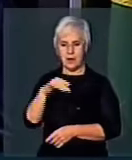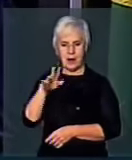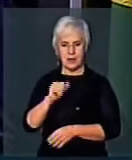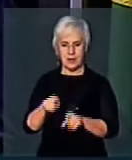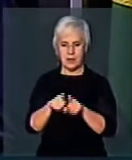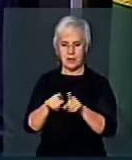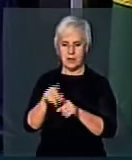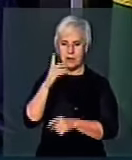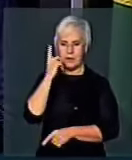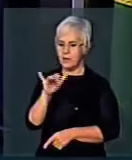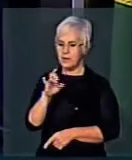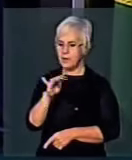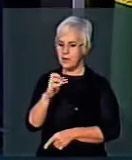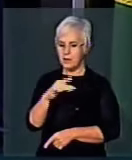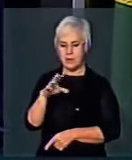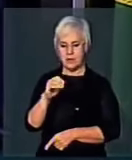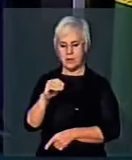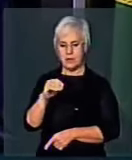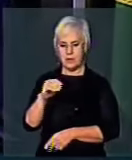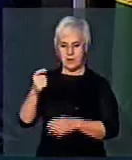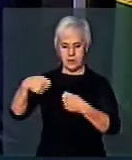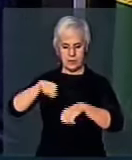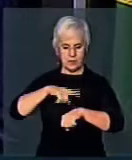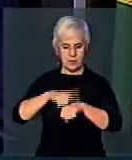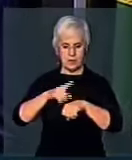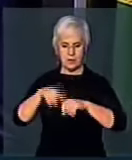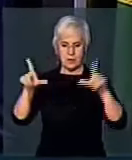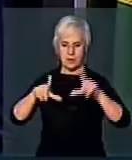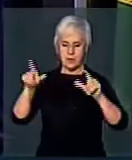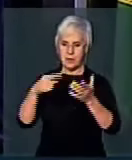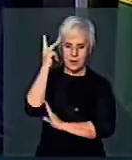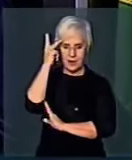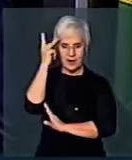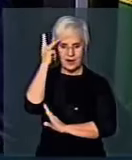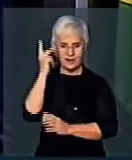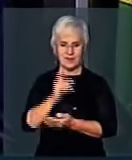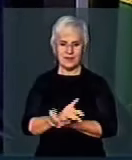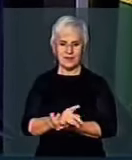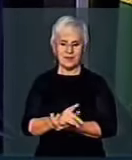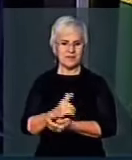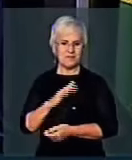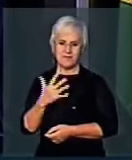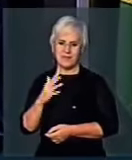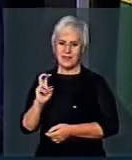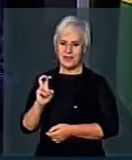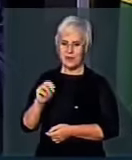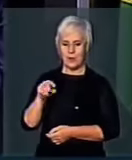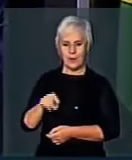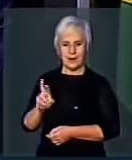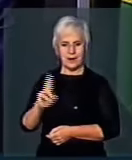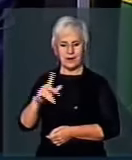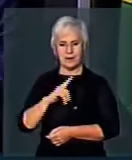ao deputado Gilberto Nascimento também, que nos ofertou o tempo de televisão para a campanha dele em São Paulo. Gastou aproximadamente R$50 mil e